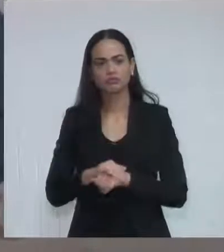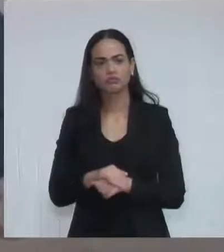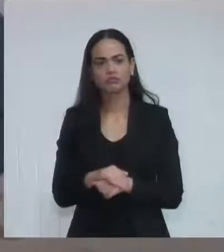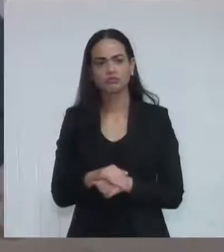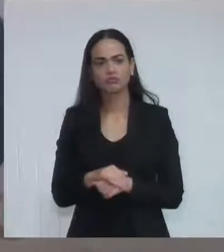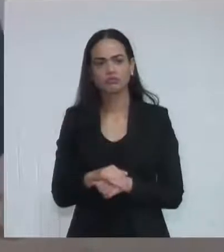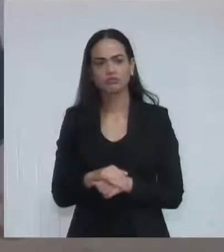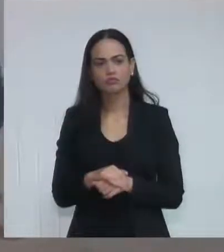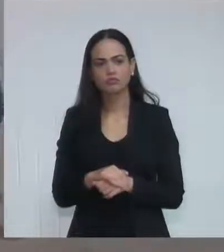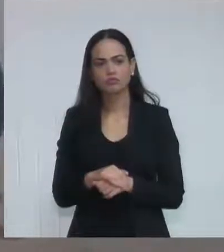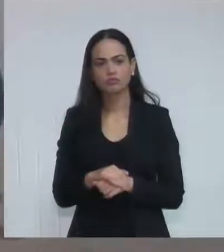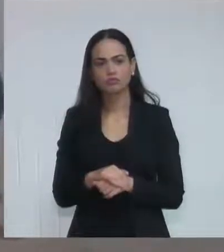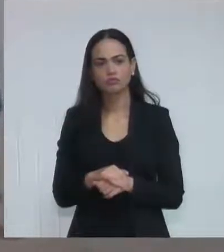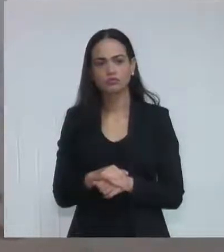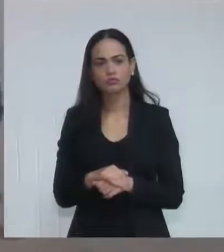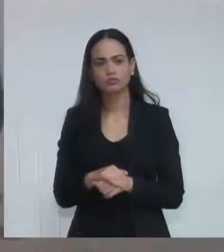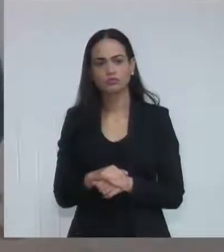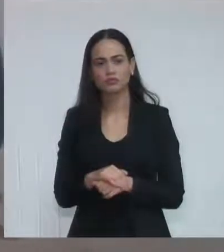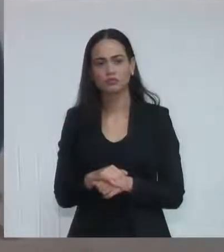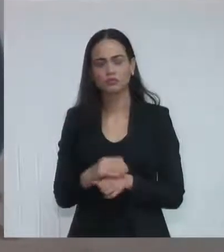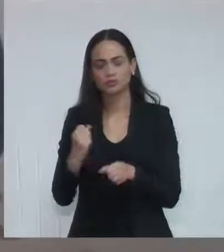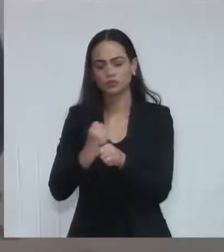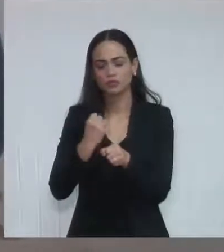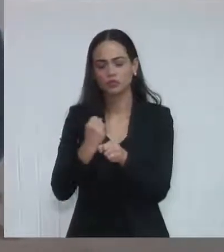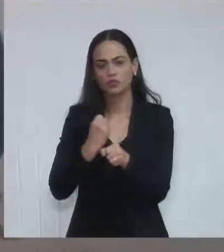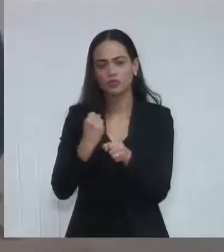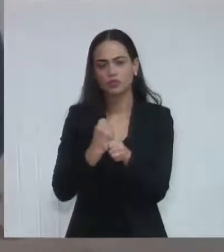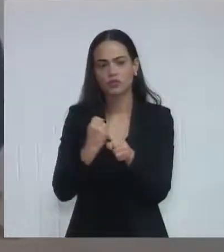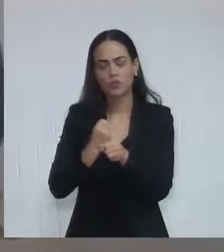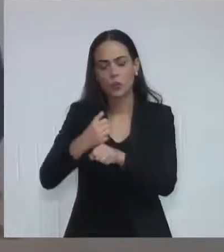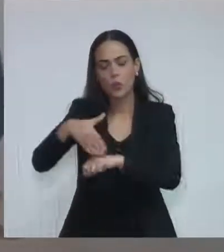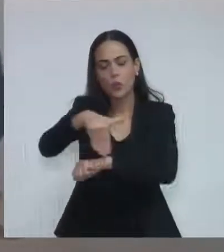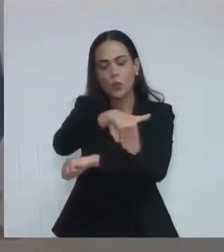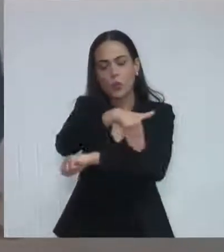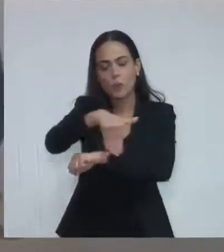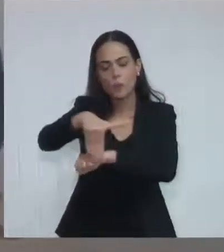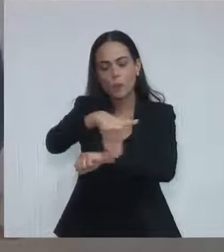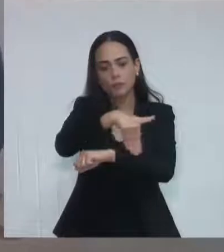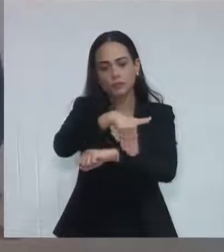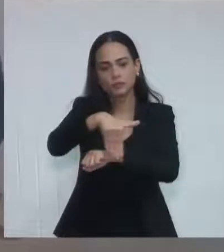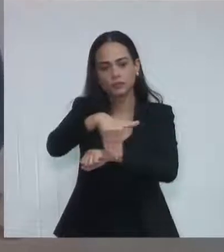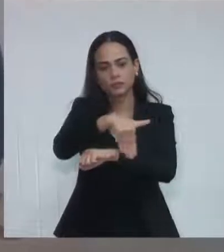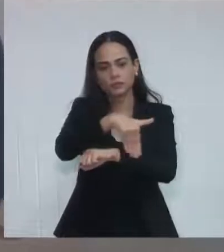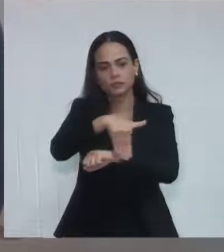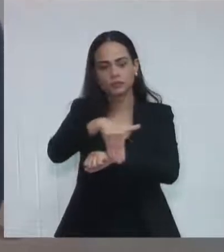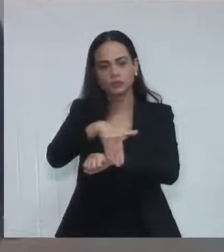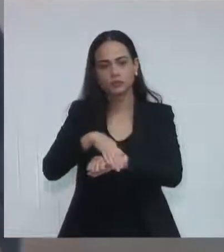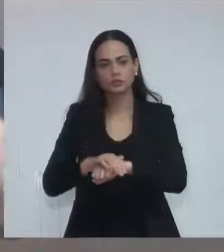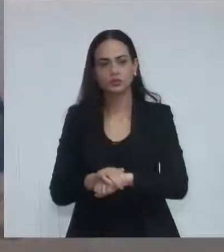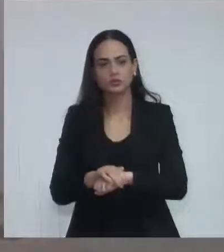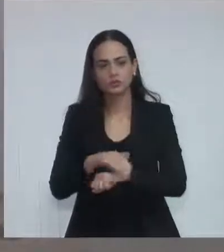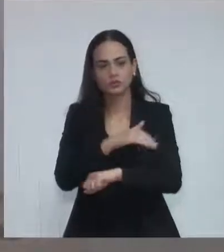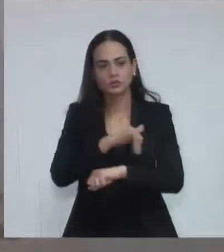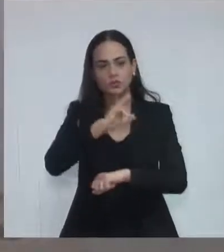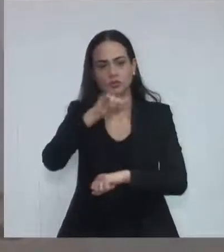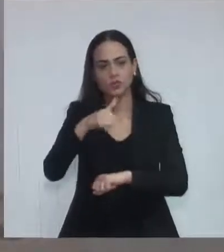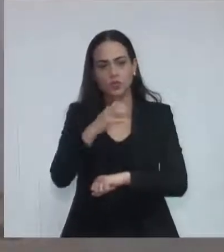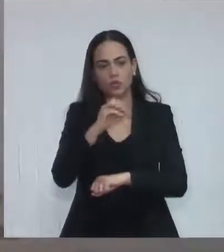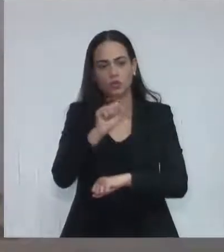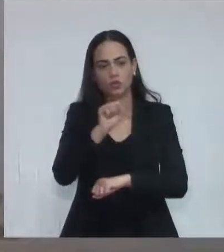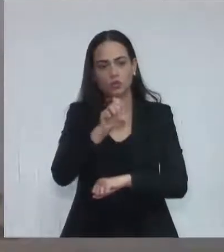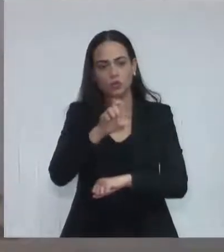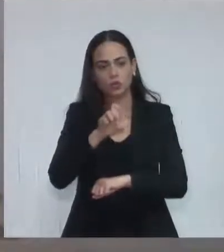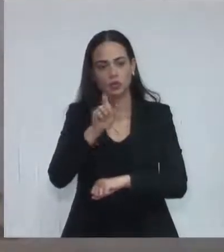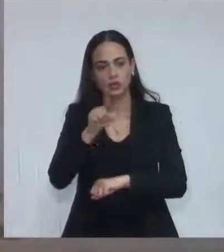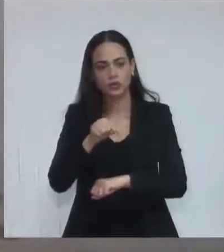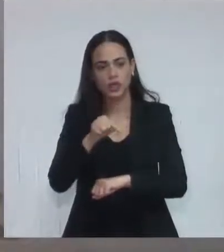uma via, né, se uma rua que liga a José Roder até um loteamento